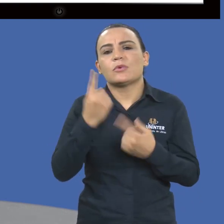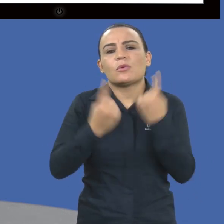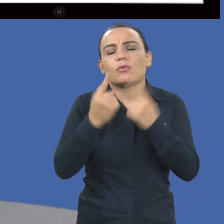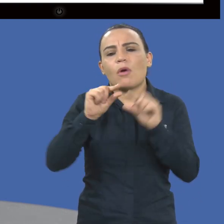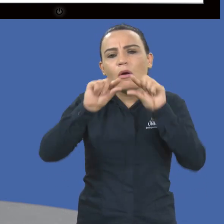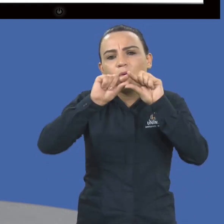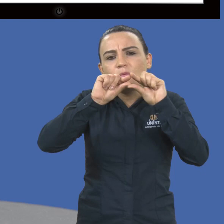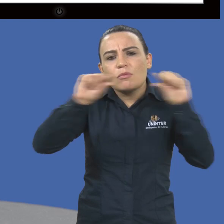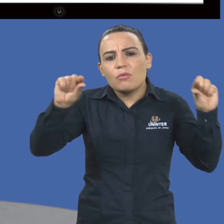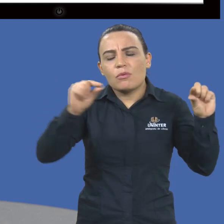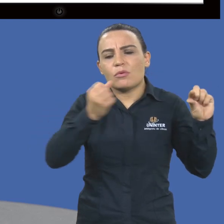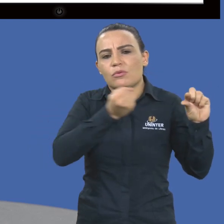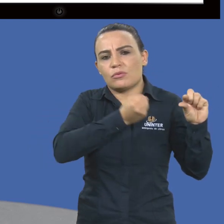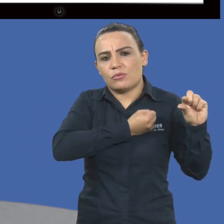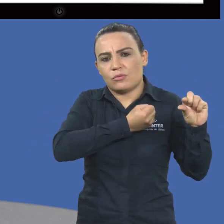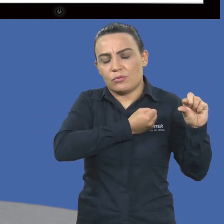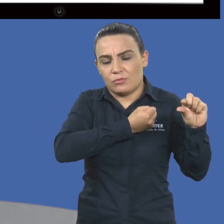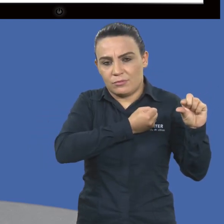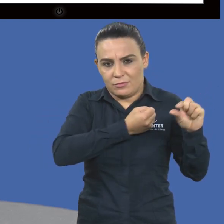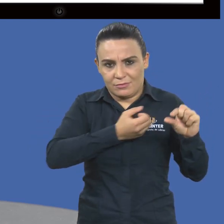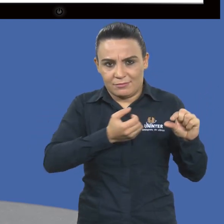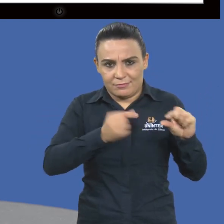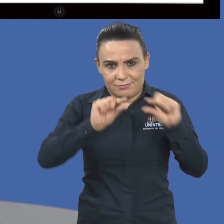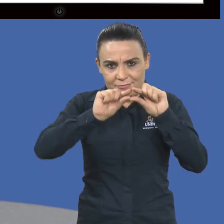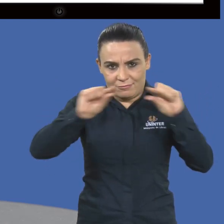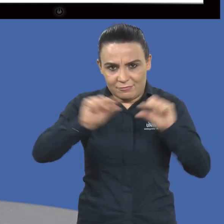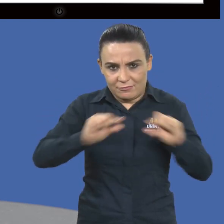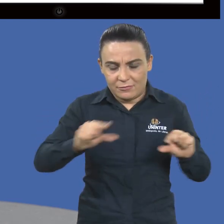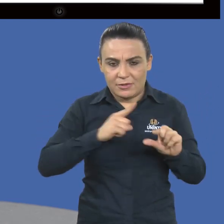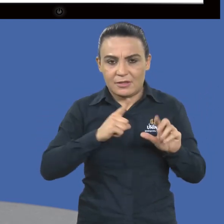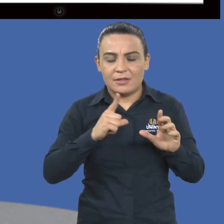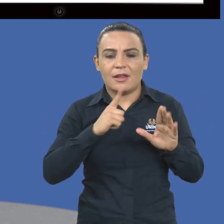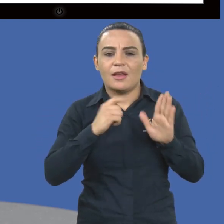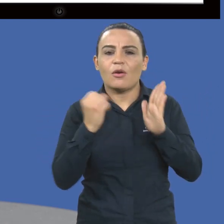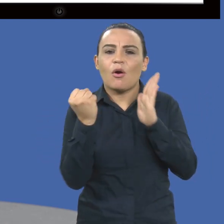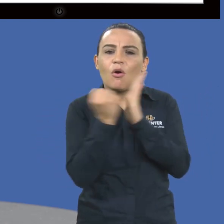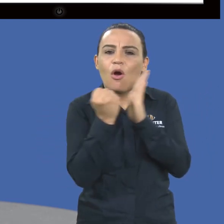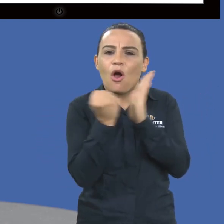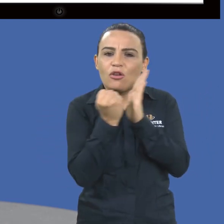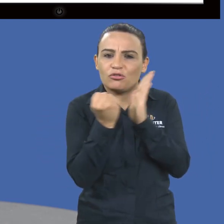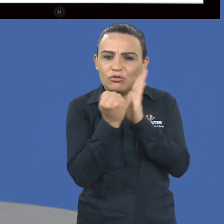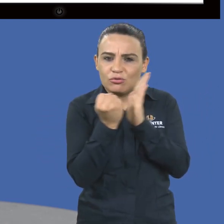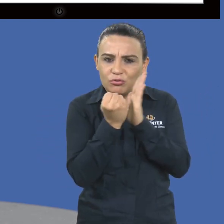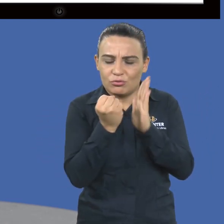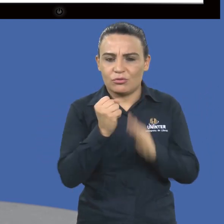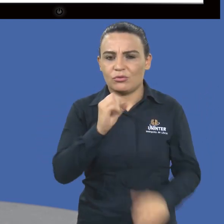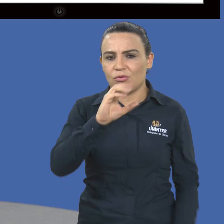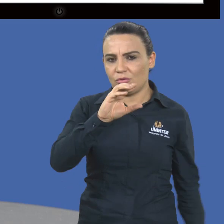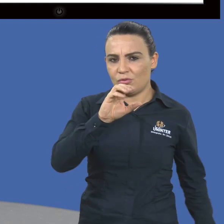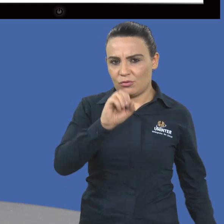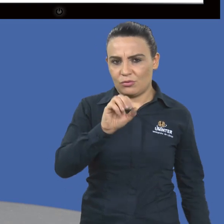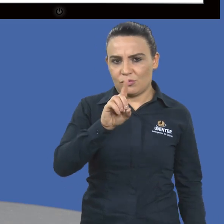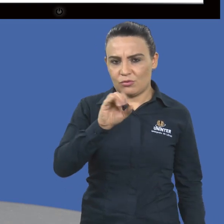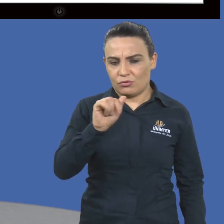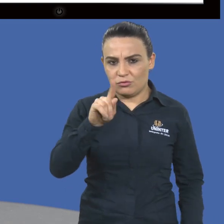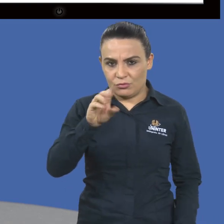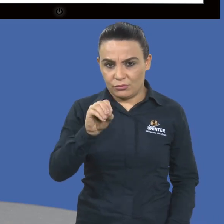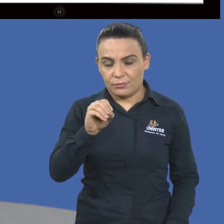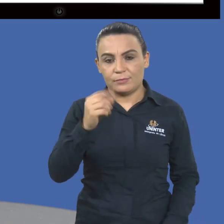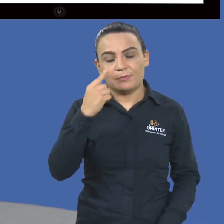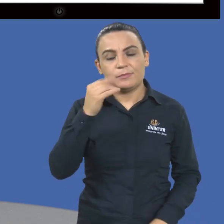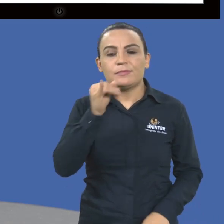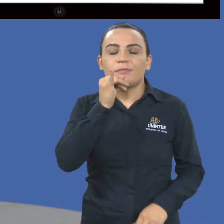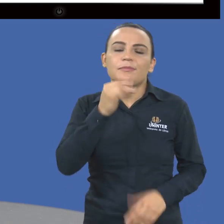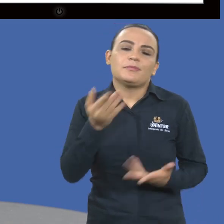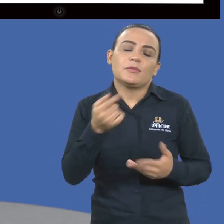sinais cardinais que eu mostrei a vocês, eu vou dizer, o nenê pode ter a síndrome de Down e o CID